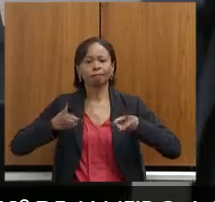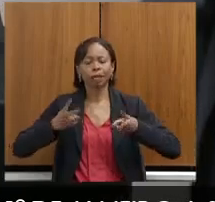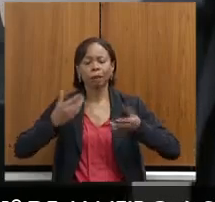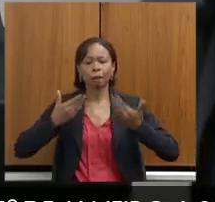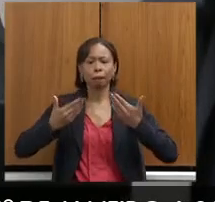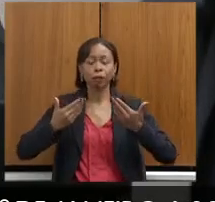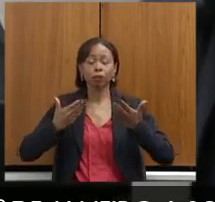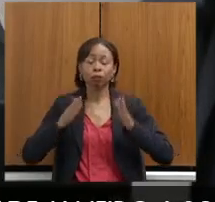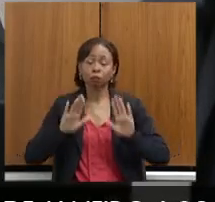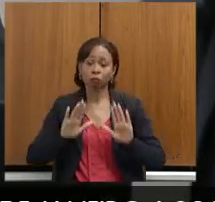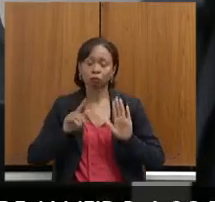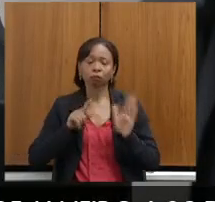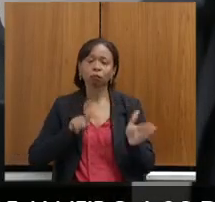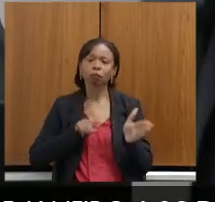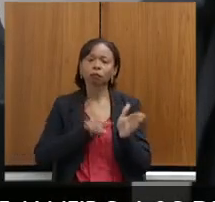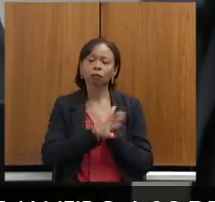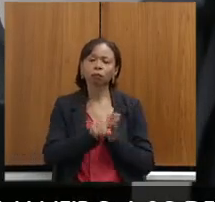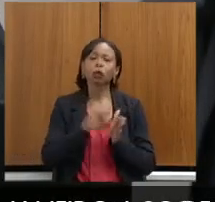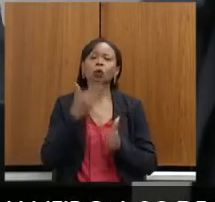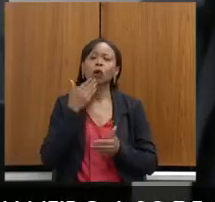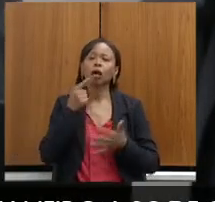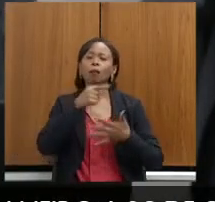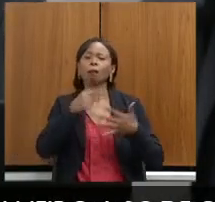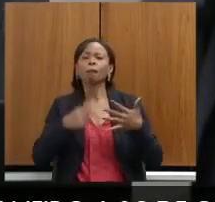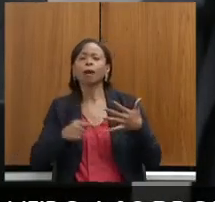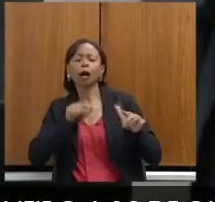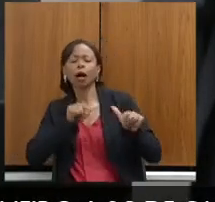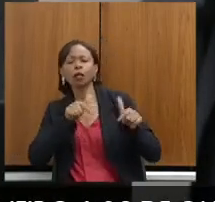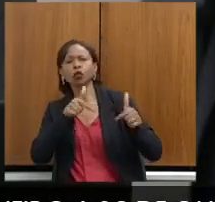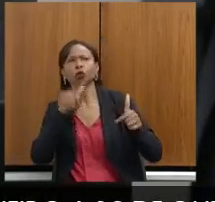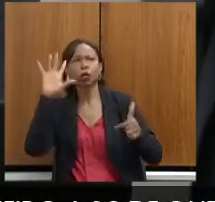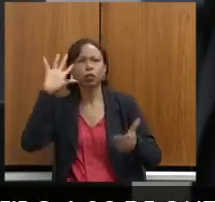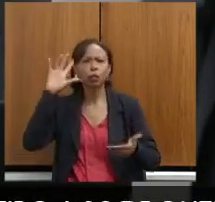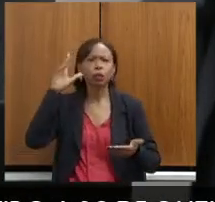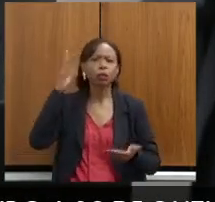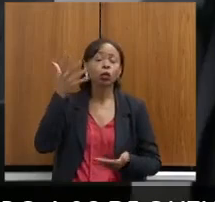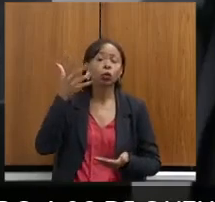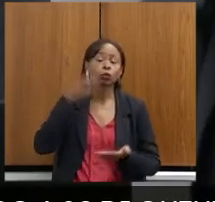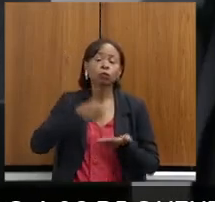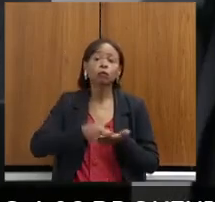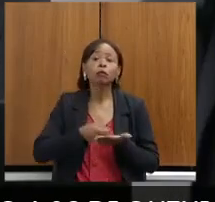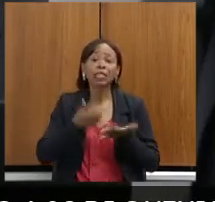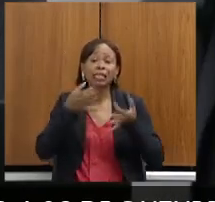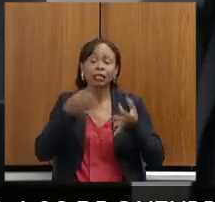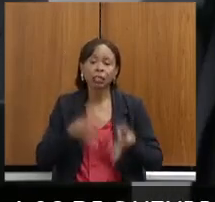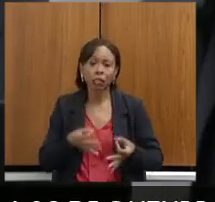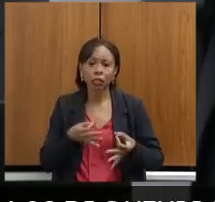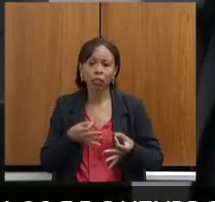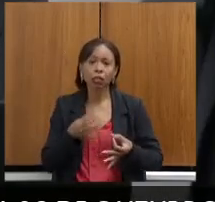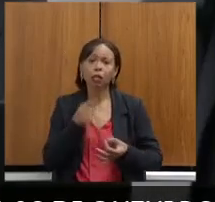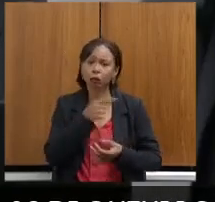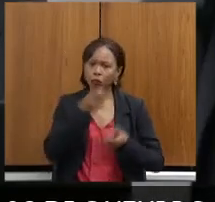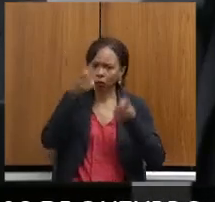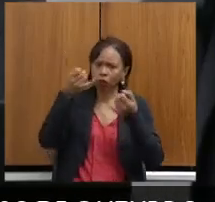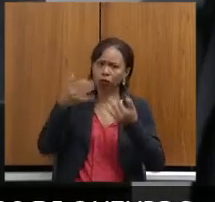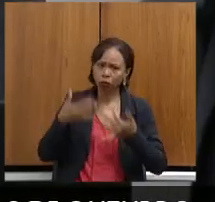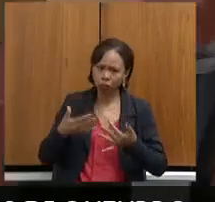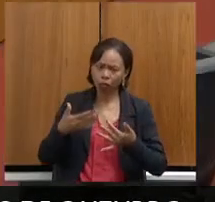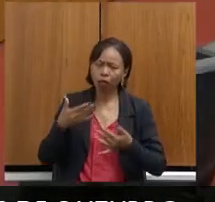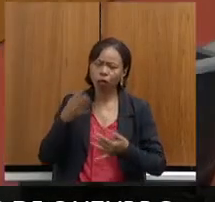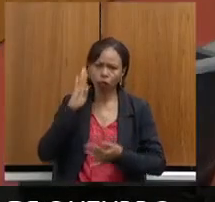a pergunta quais são as ações efetivas de concreto acredito que essa aqui será o maior legado que o senhor Poderá deixar é bom que